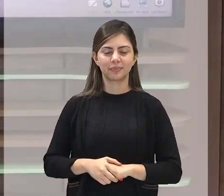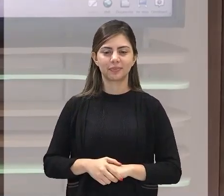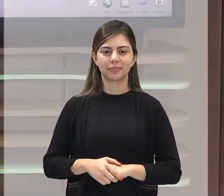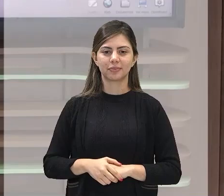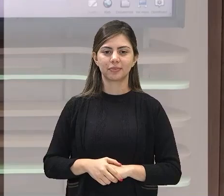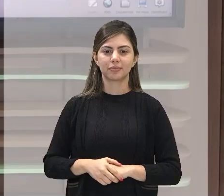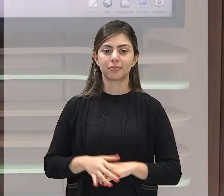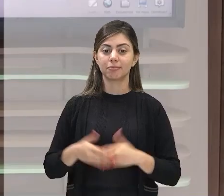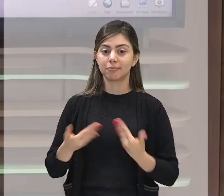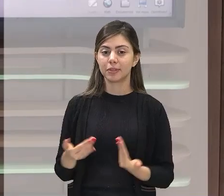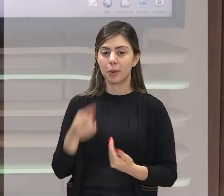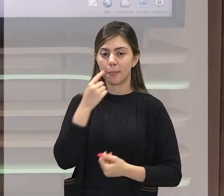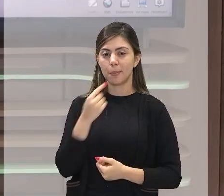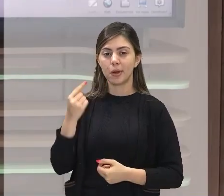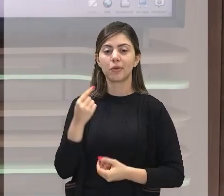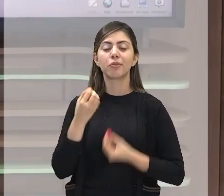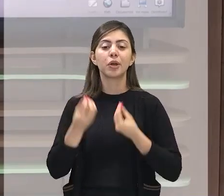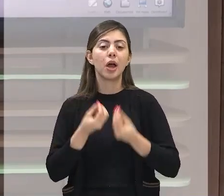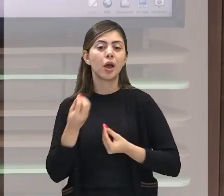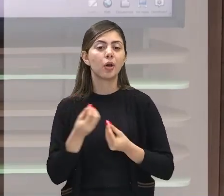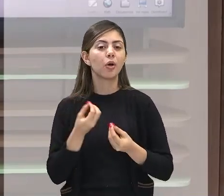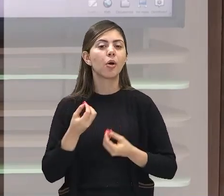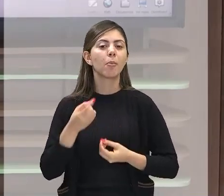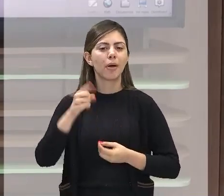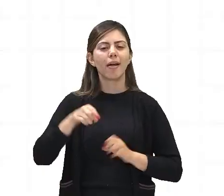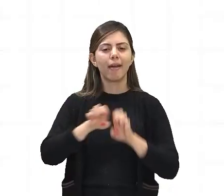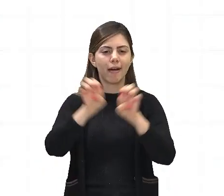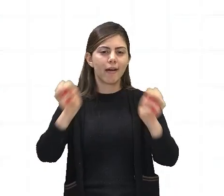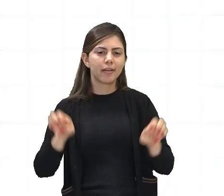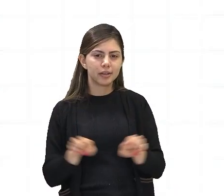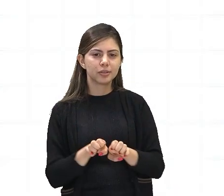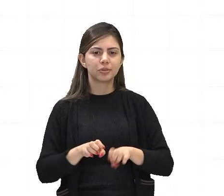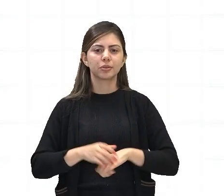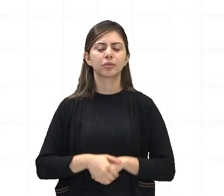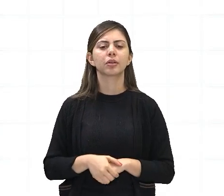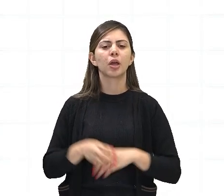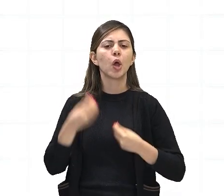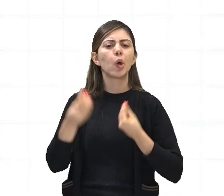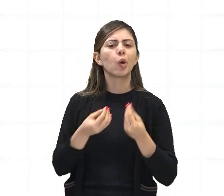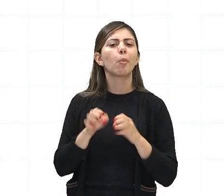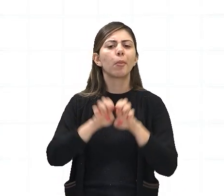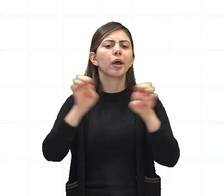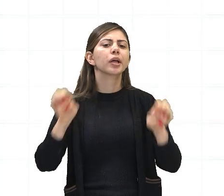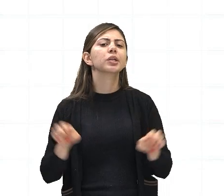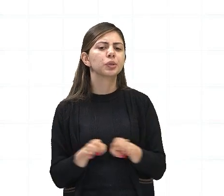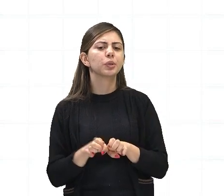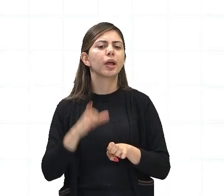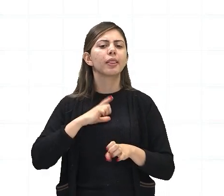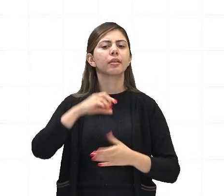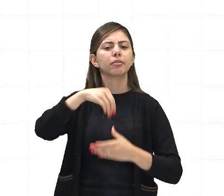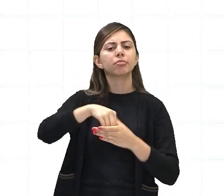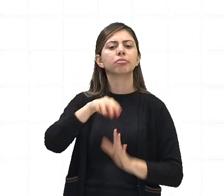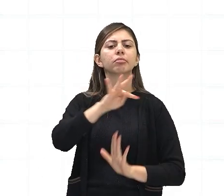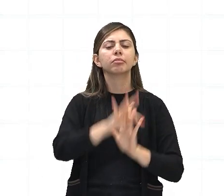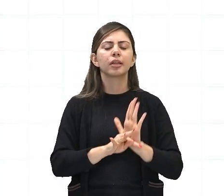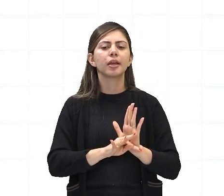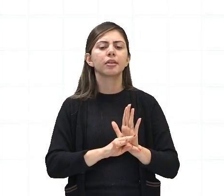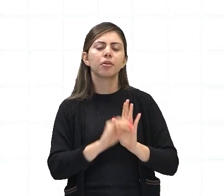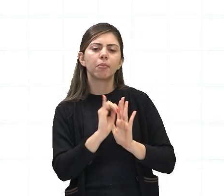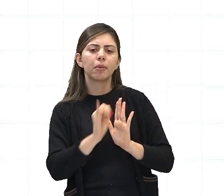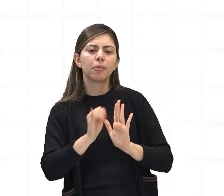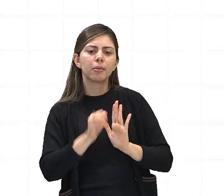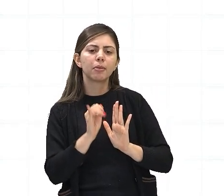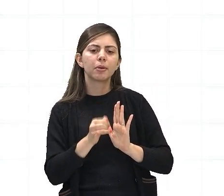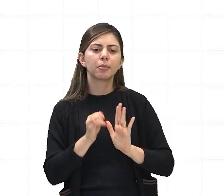aí. Vamos conhecer agora a estrutura. Qual é a estrutura, né, do texto